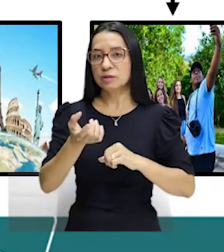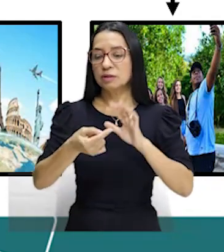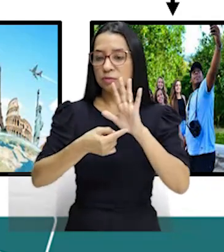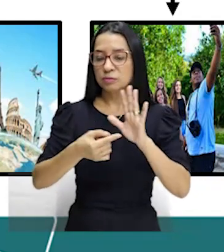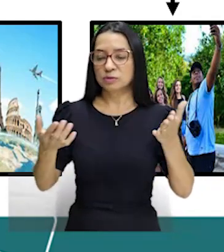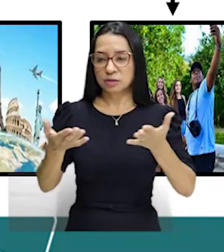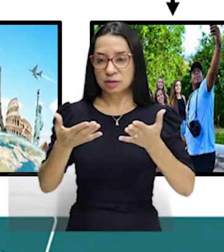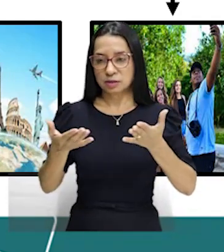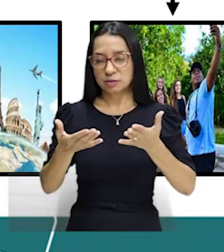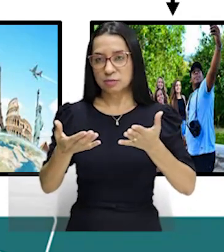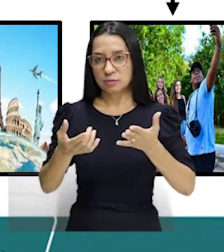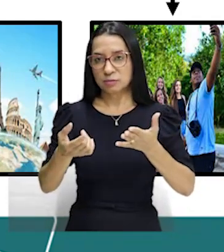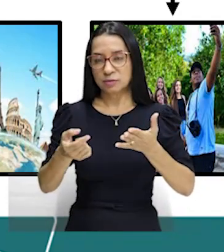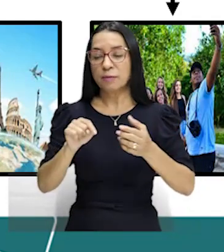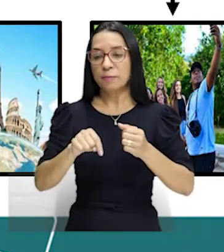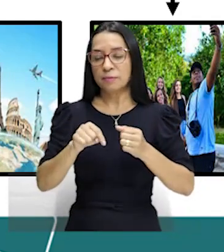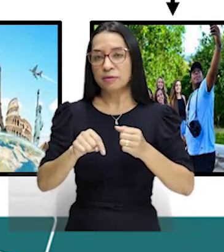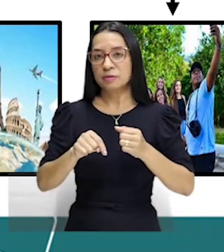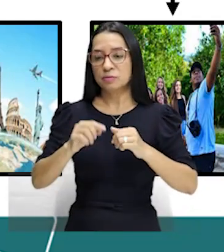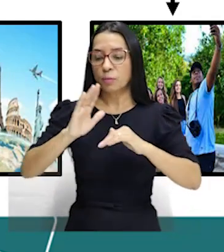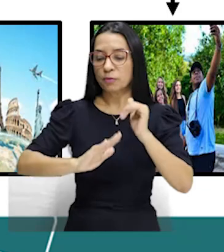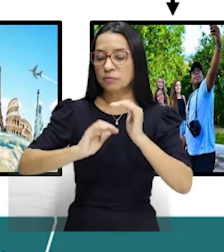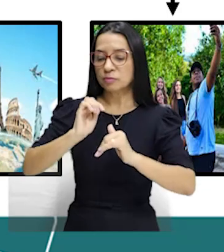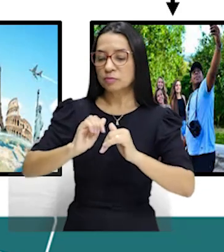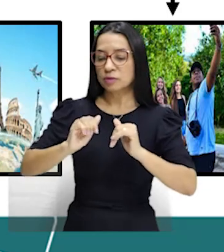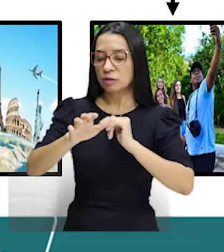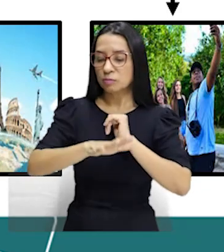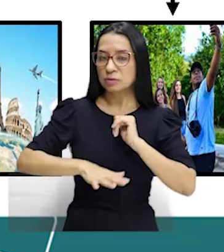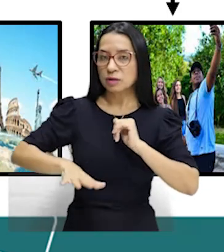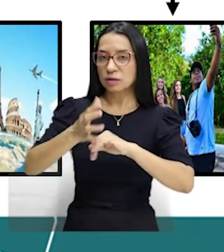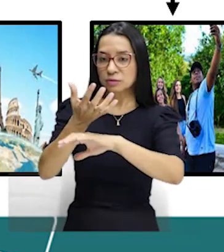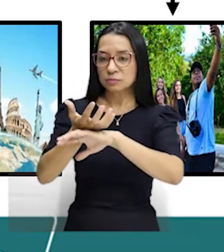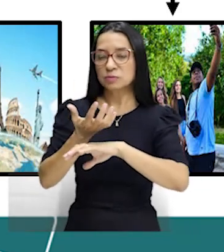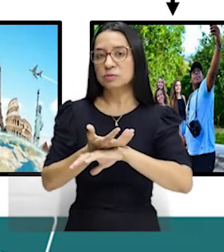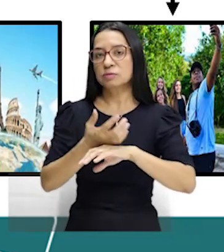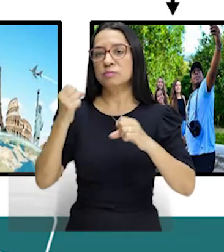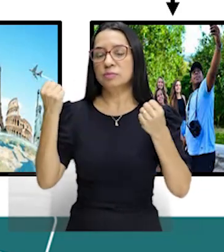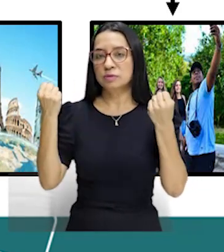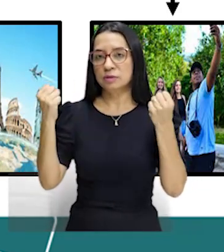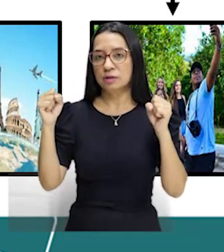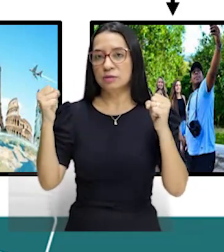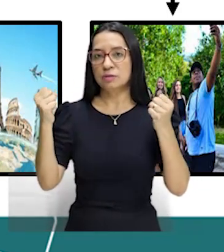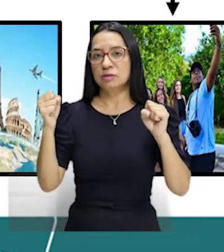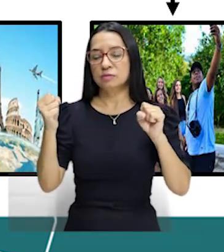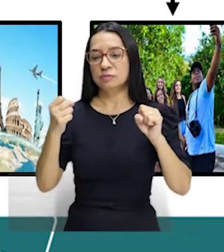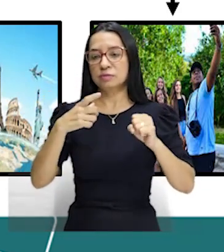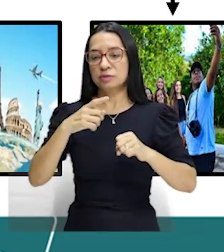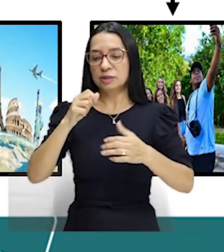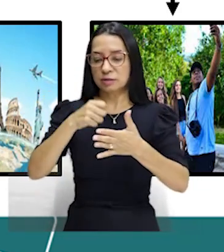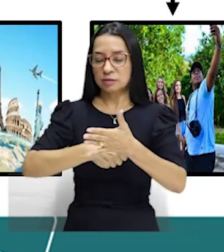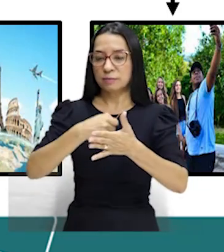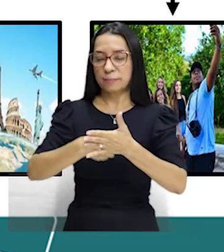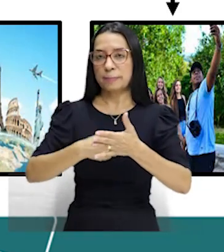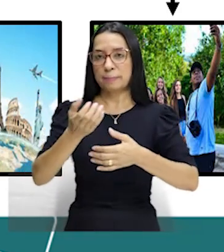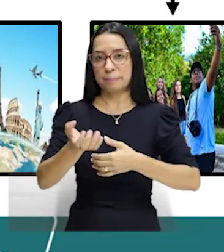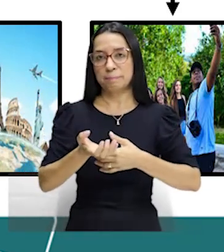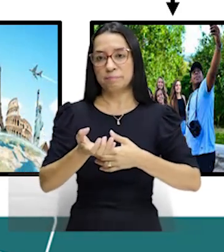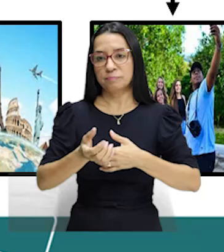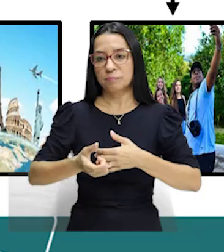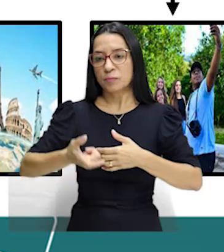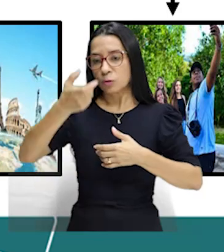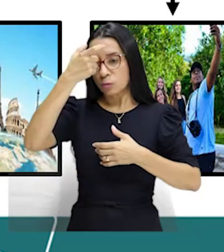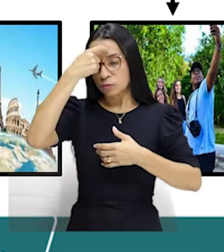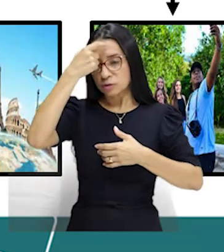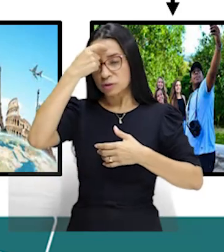de educação física, profissional da área de educação física, onde eu tento e quero